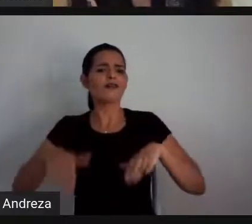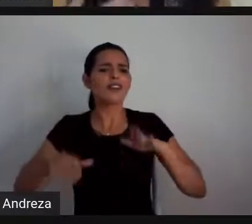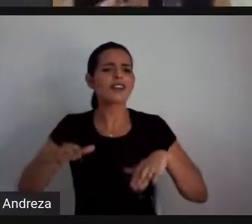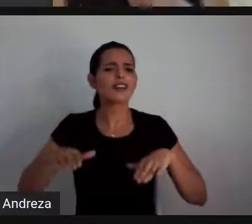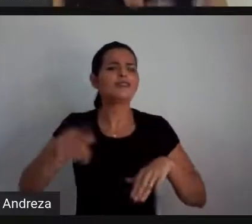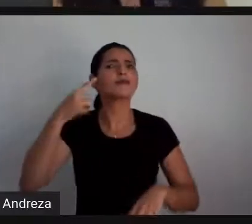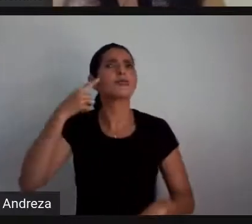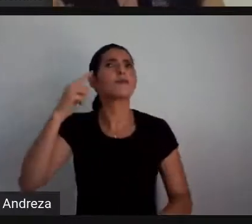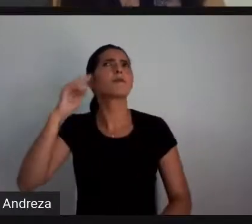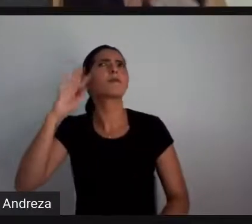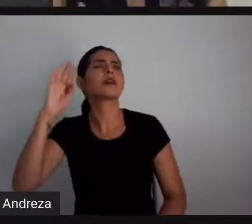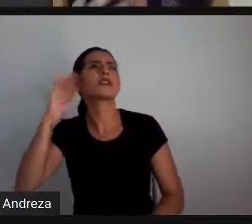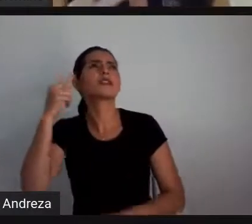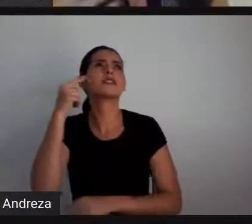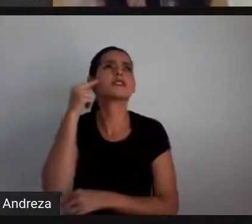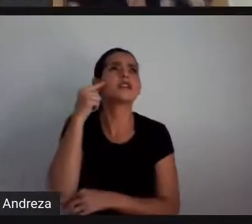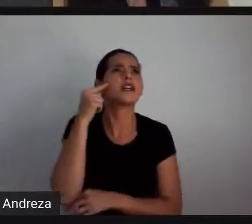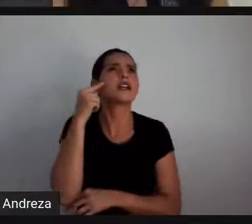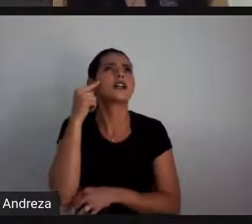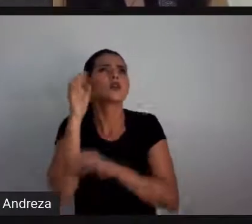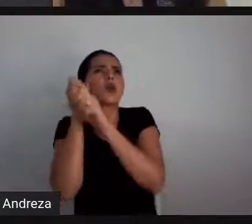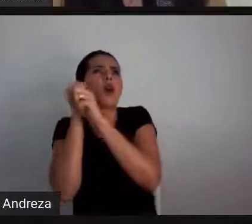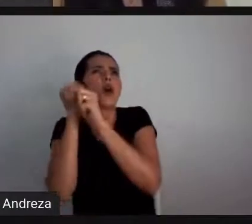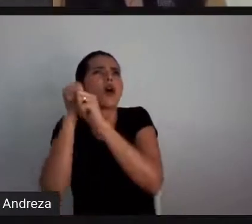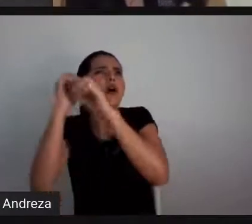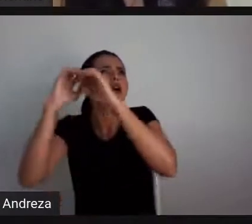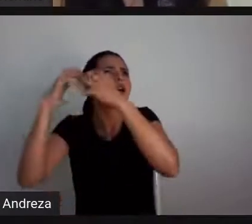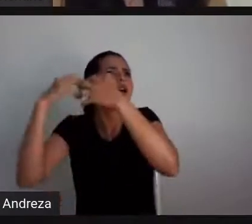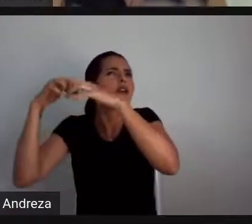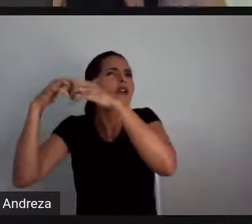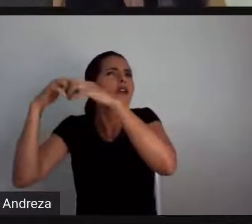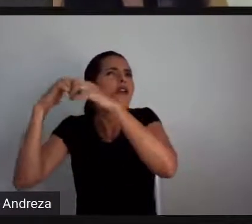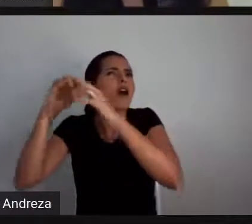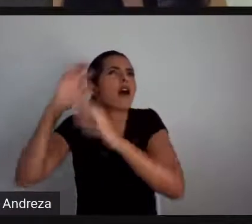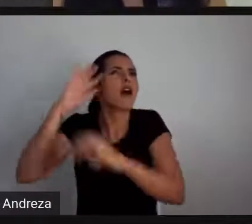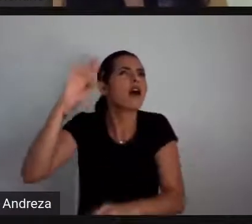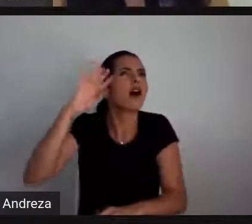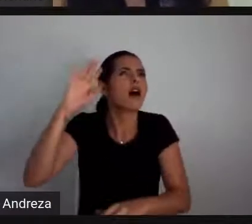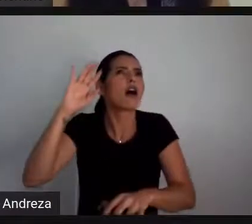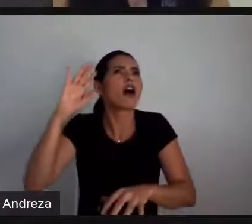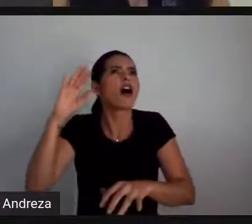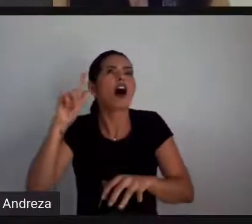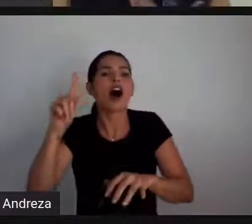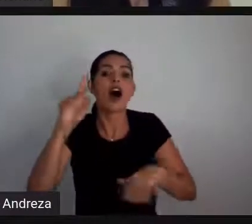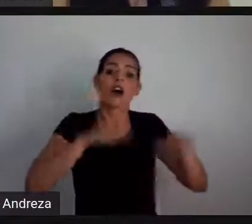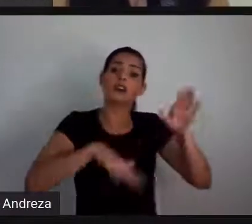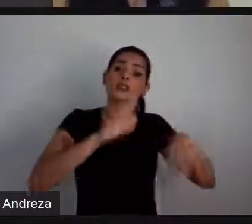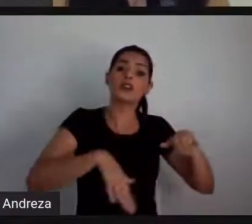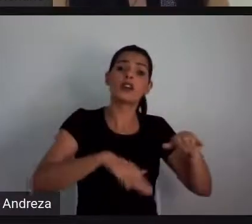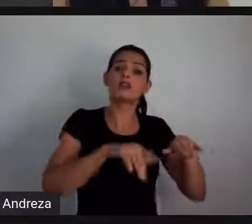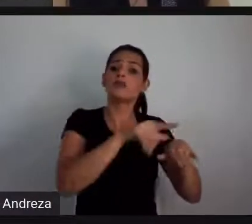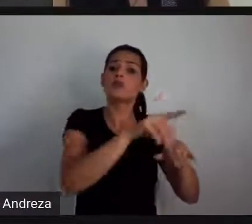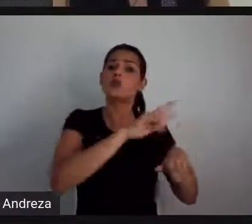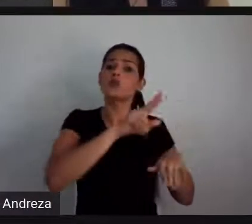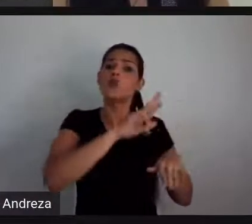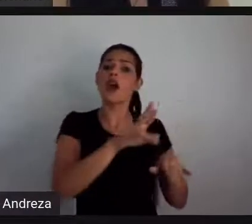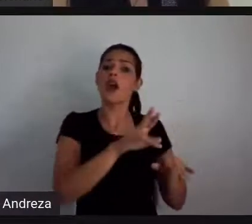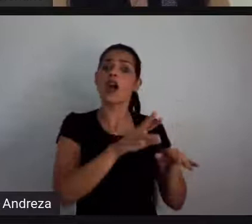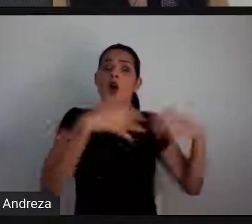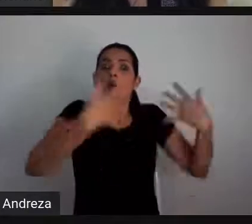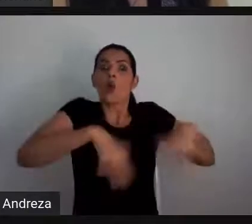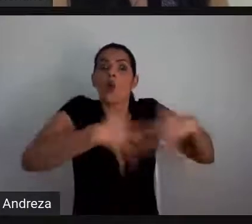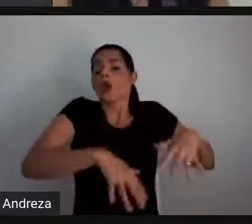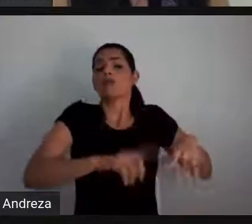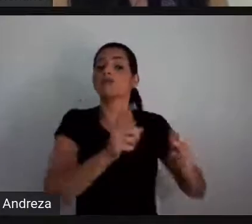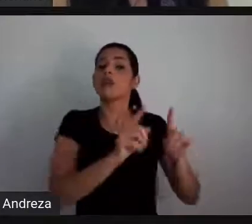fica imaginando nas contas mentais, naquela, eu acho que é tanto, e às vezes a situação nem é tão complexa, né, quando a gente vê muitos casos isso na prática, né, que